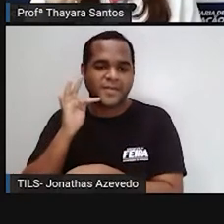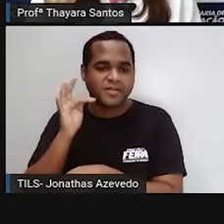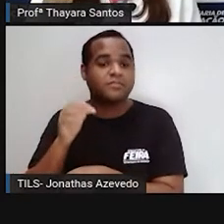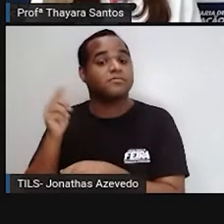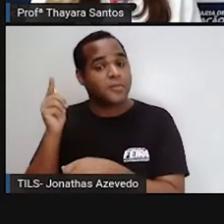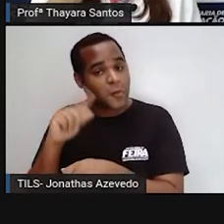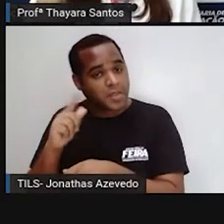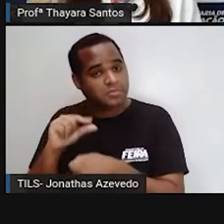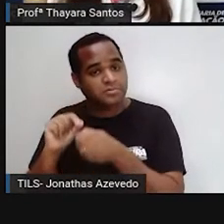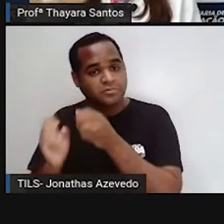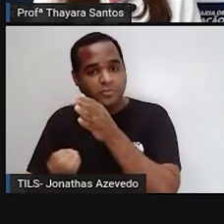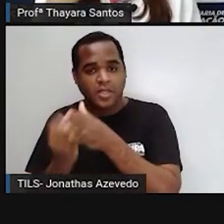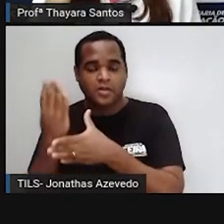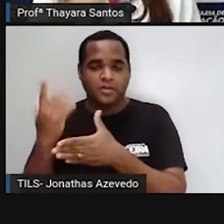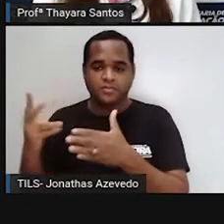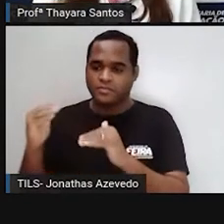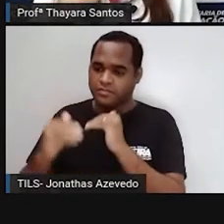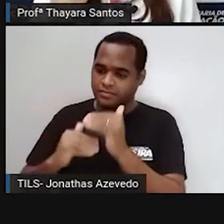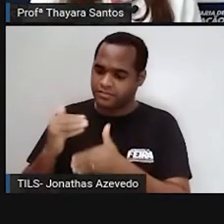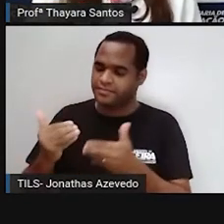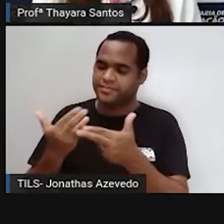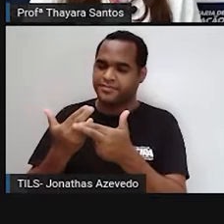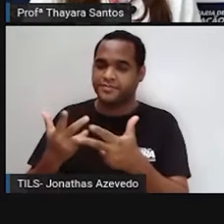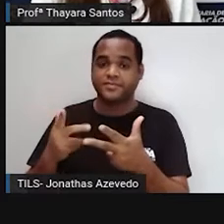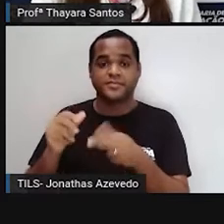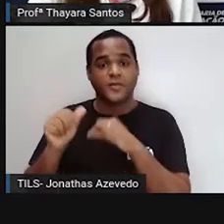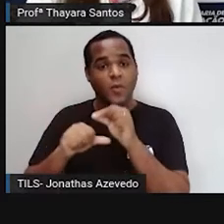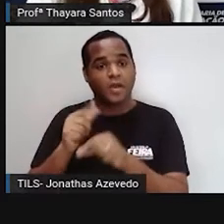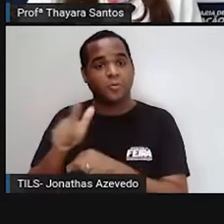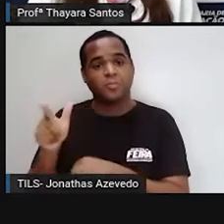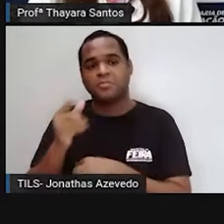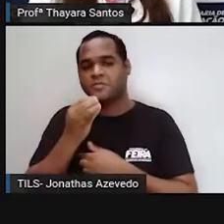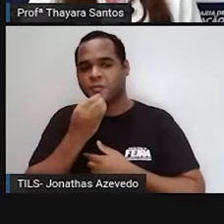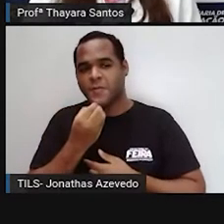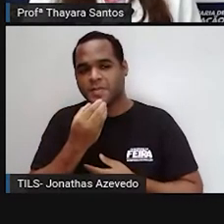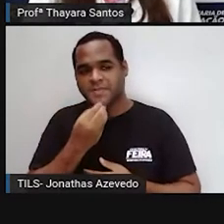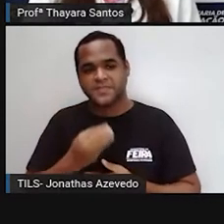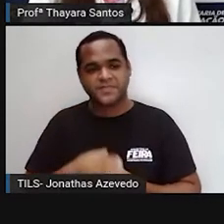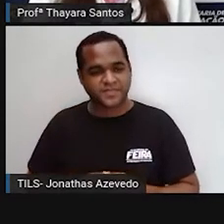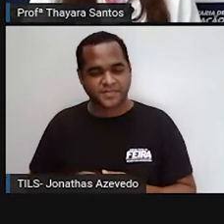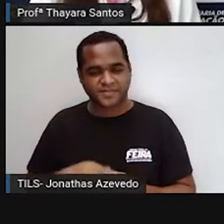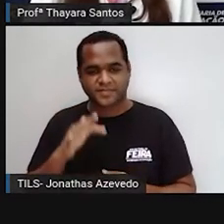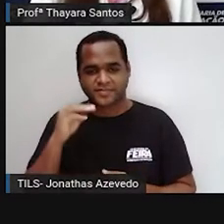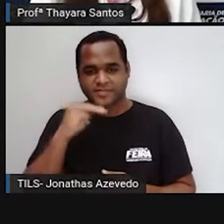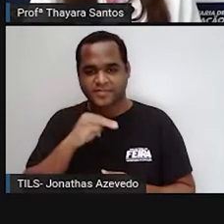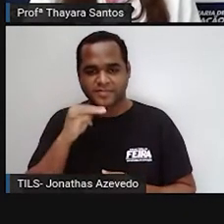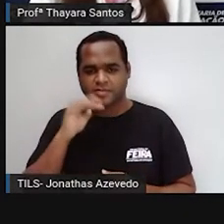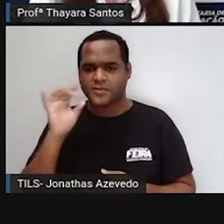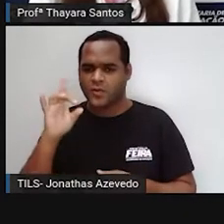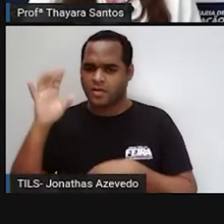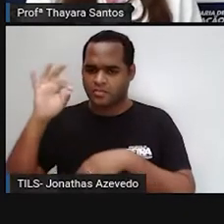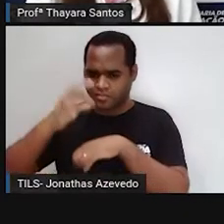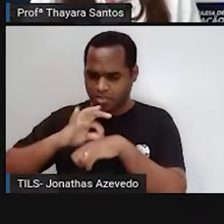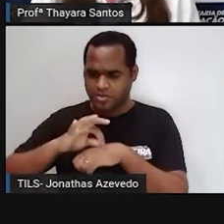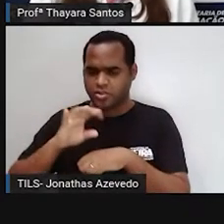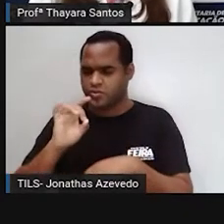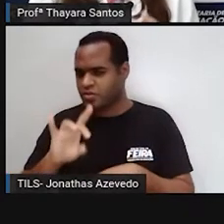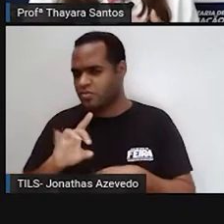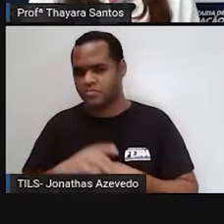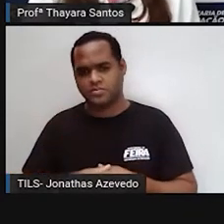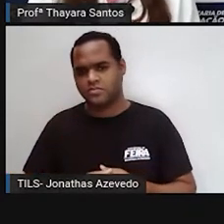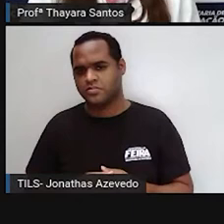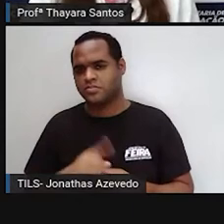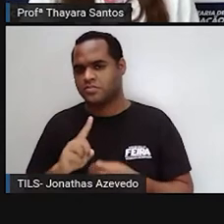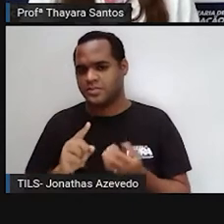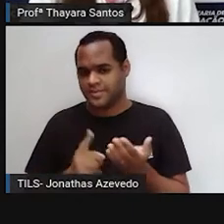ali, ele se desenvolve e forma um zangão. Mas não é só as abelhas que fazem isso, gente. Alguns tipos